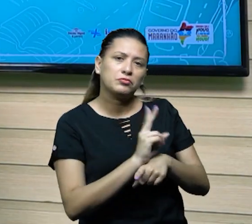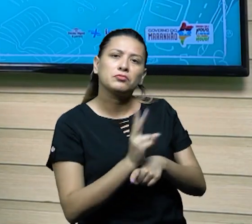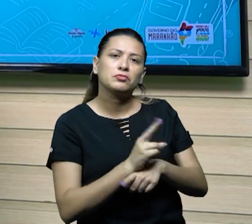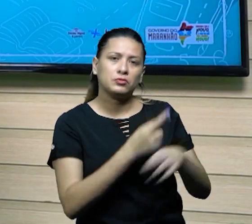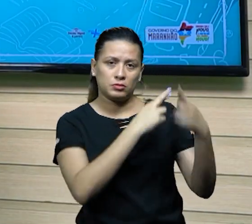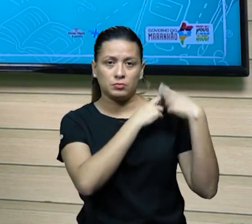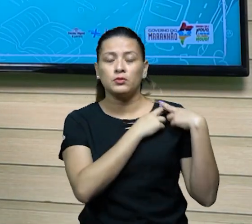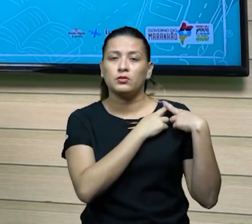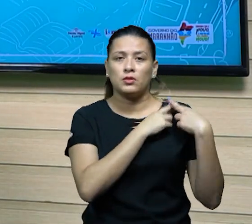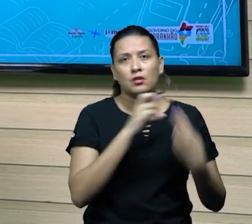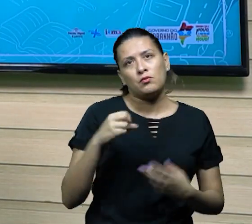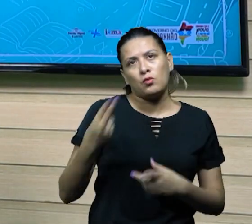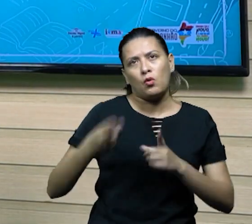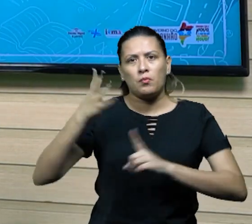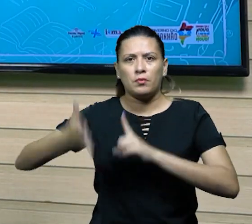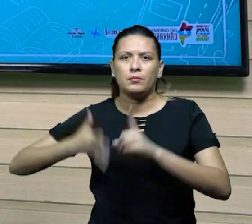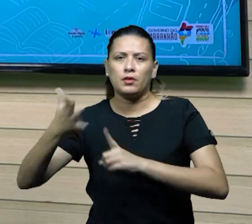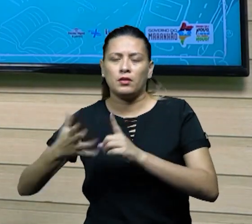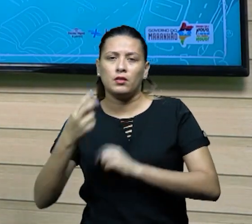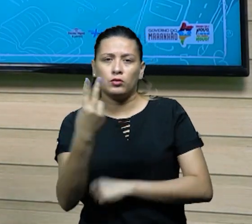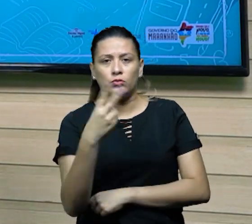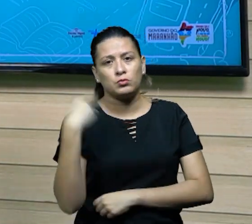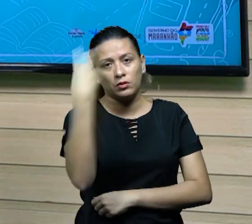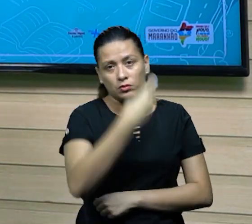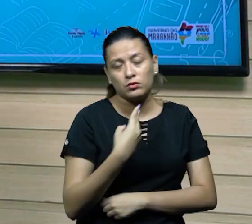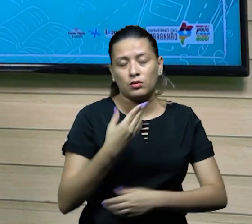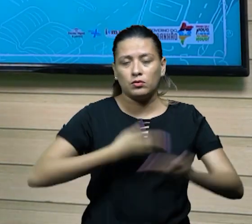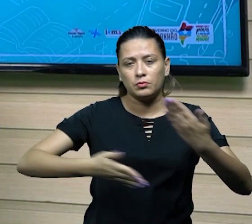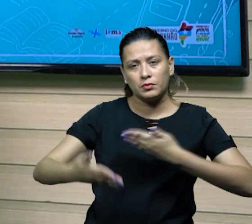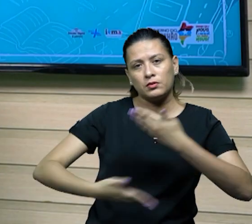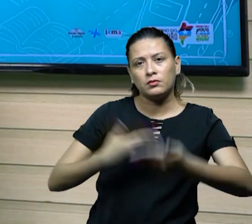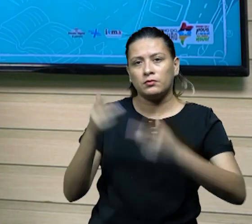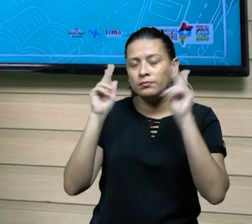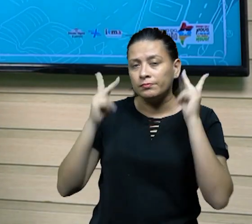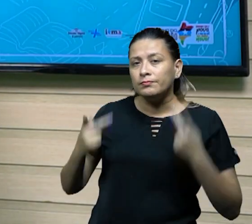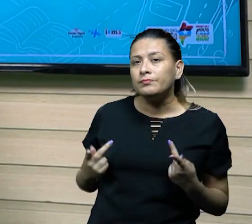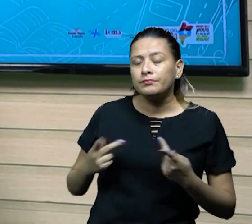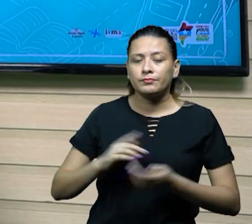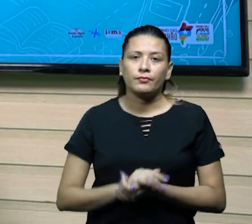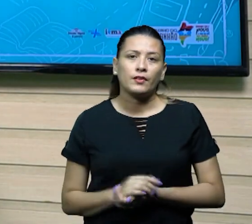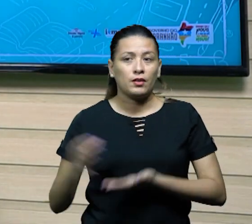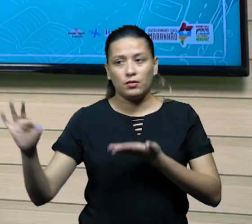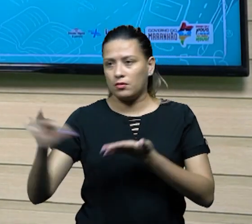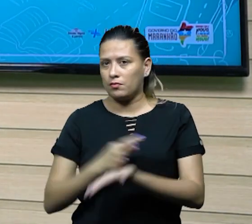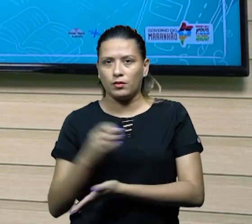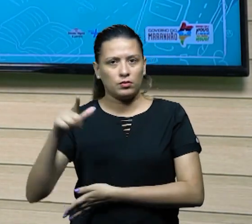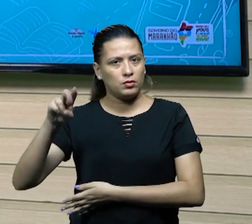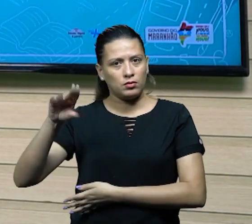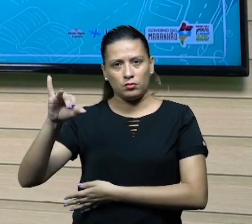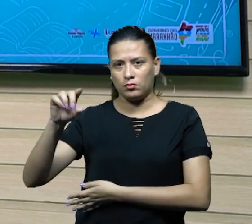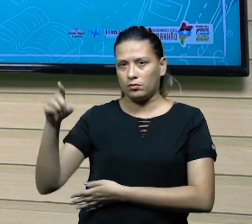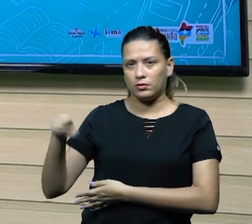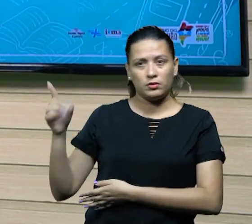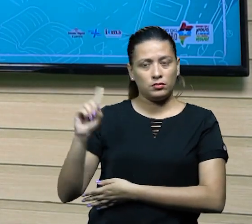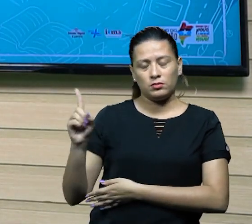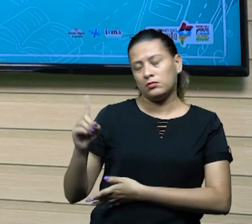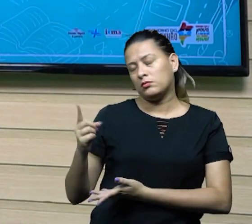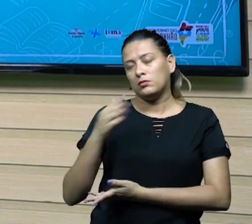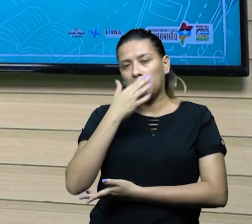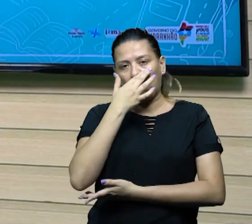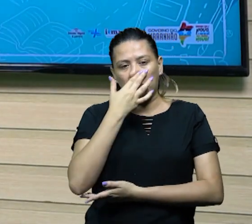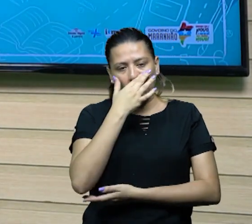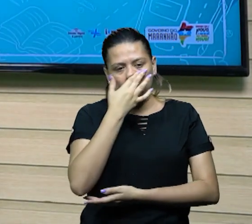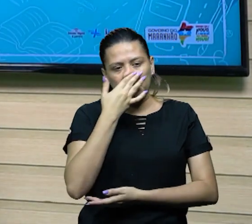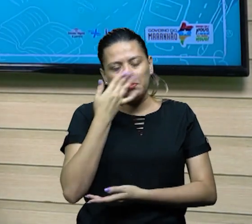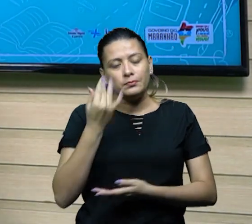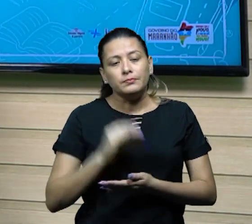um gerente para ser responsável, um supervisor. Vai ter uma palestra de 2 horas sobre relacionamento humano. Ela não vai